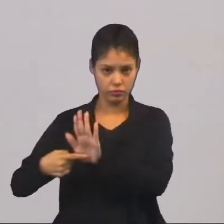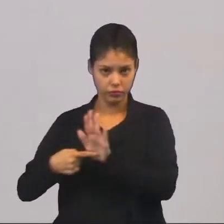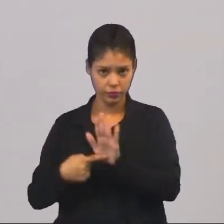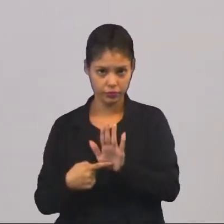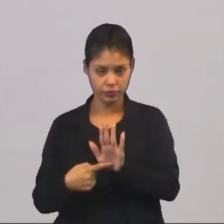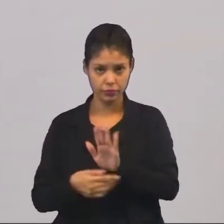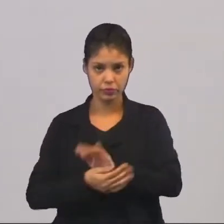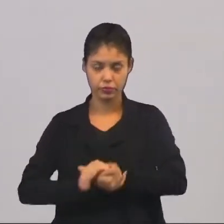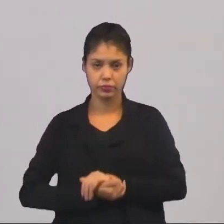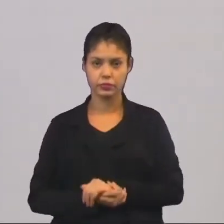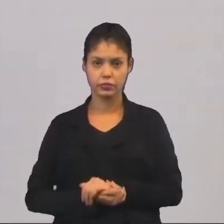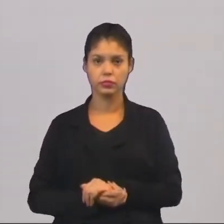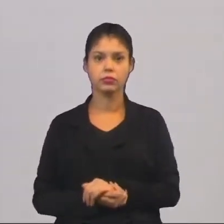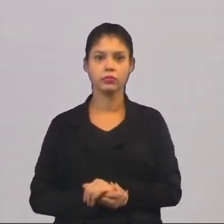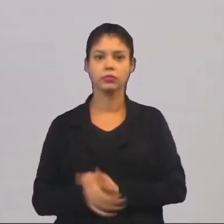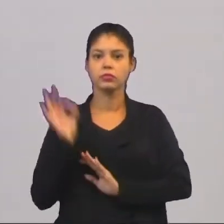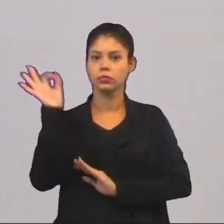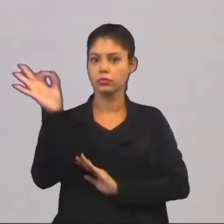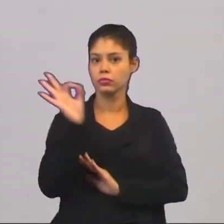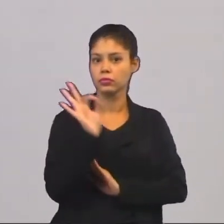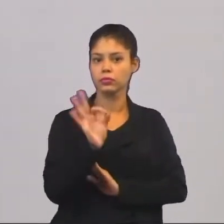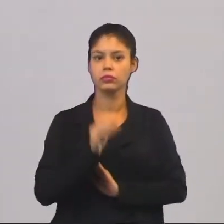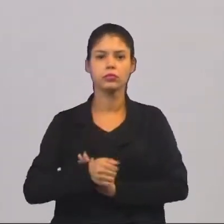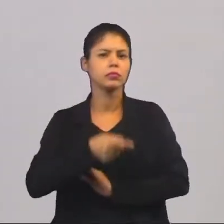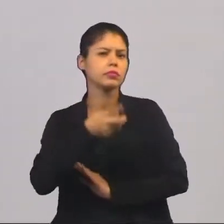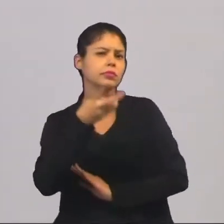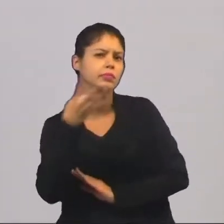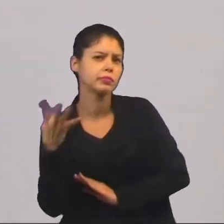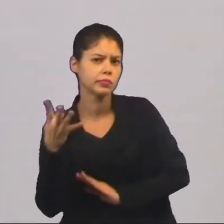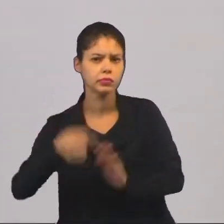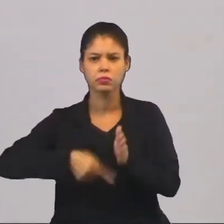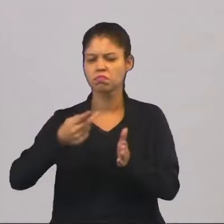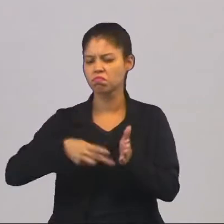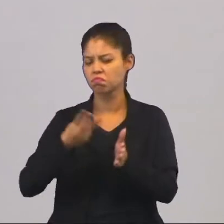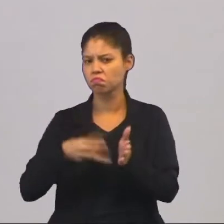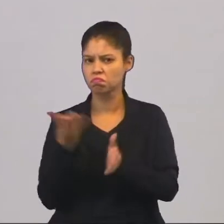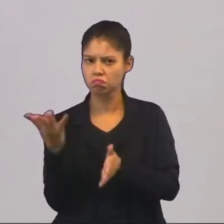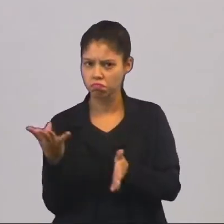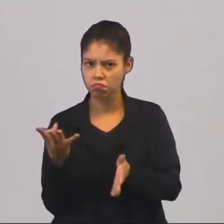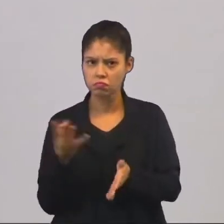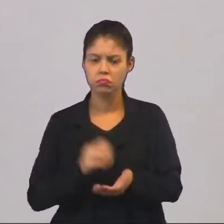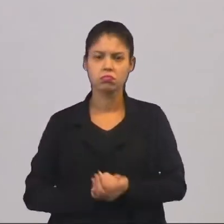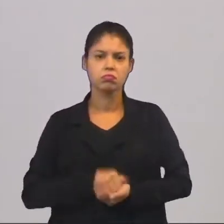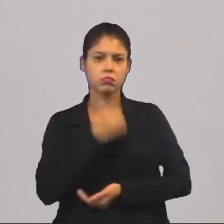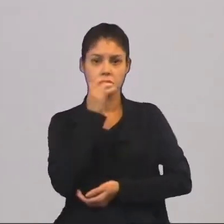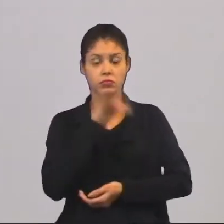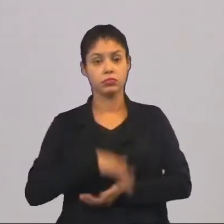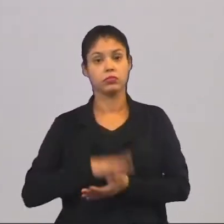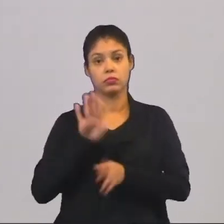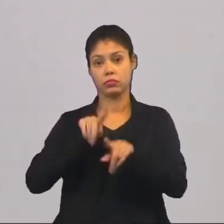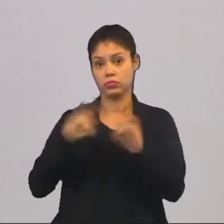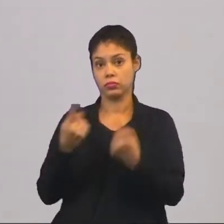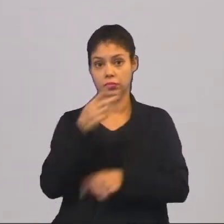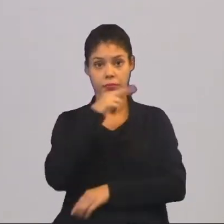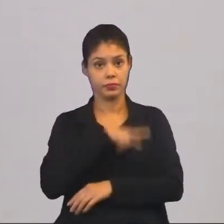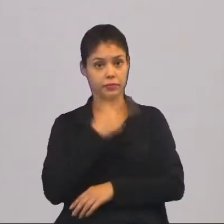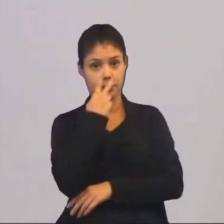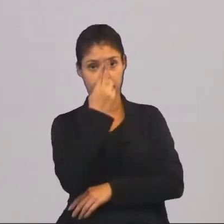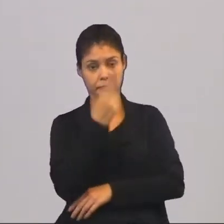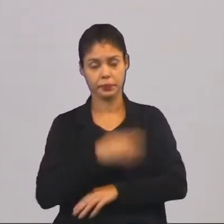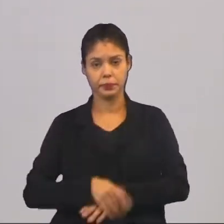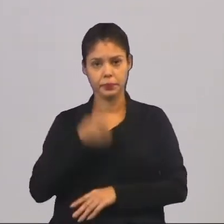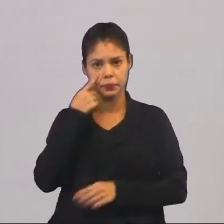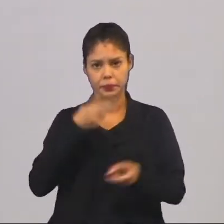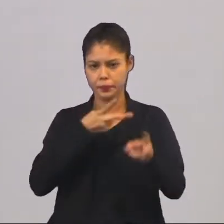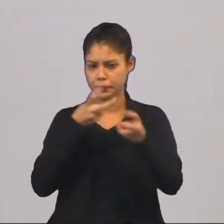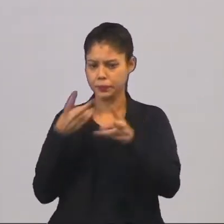demonstra a porcentagem e a quantidade de vezes que ela vai aparecer. Então observe sempre,